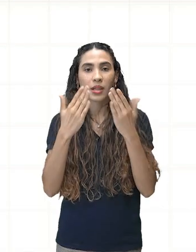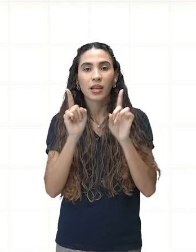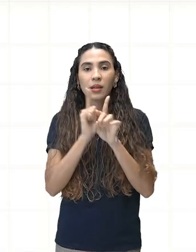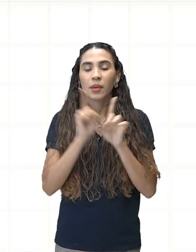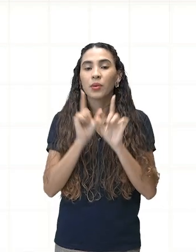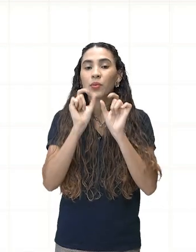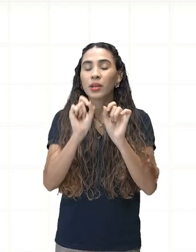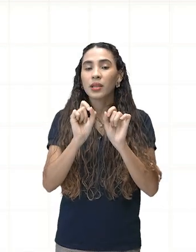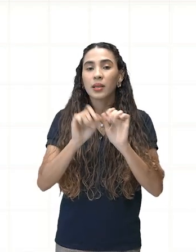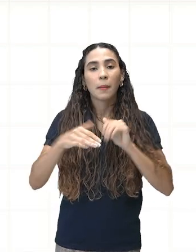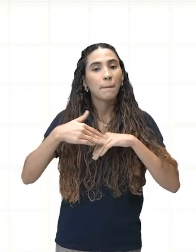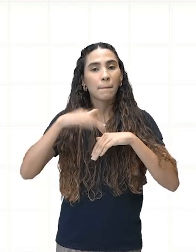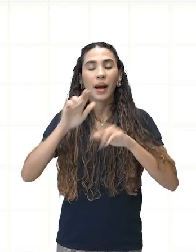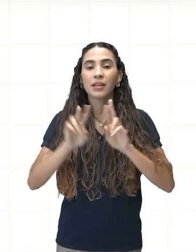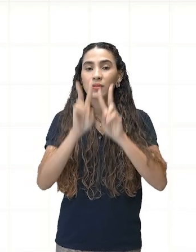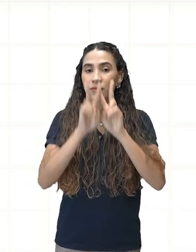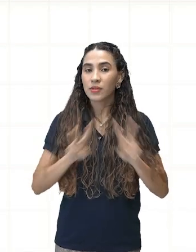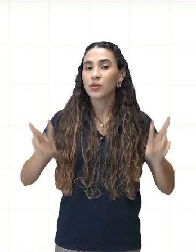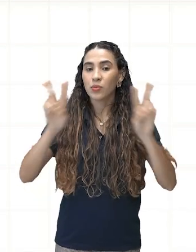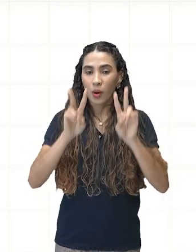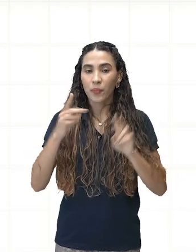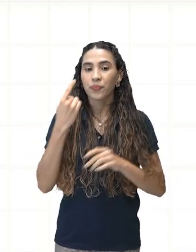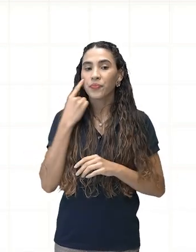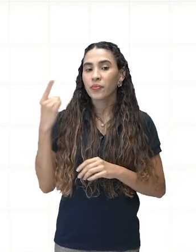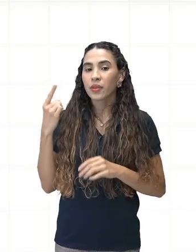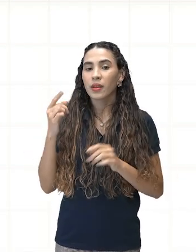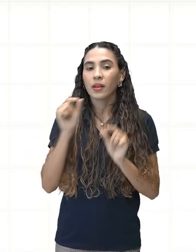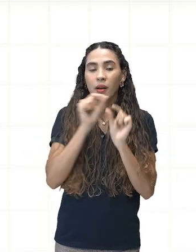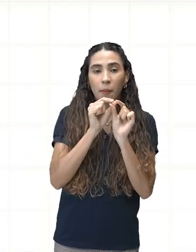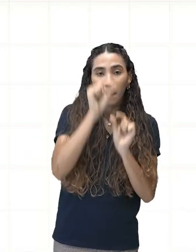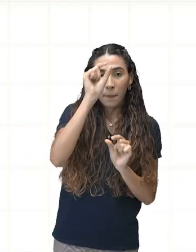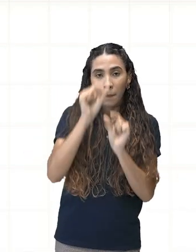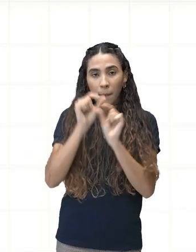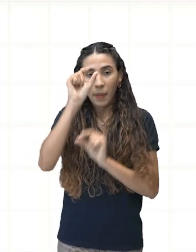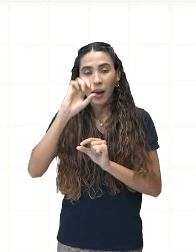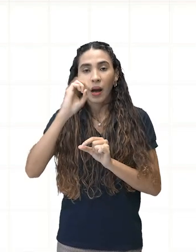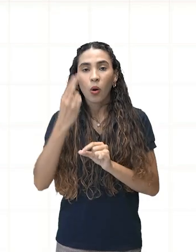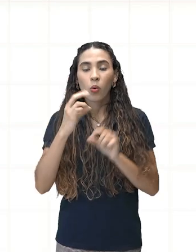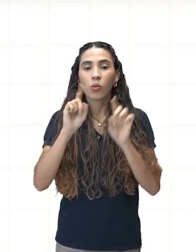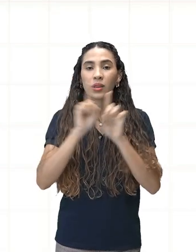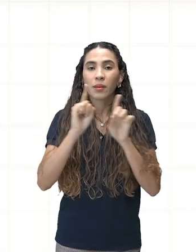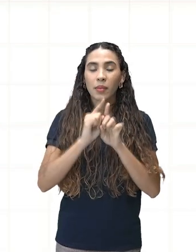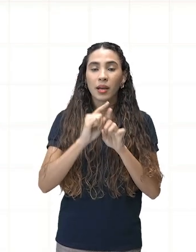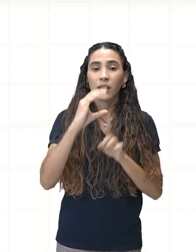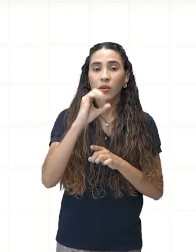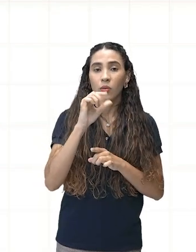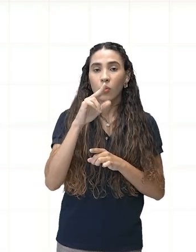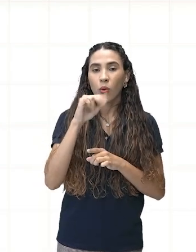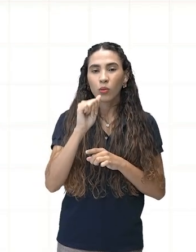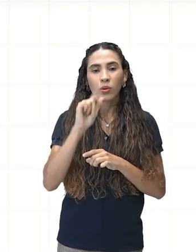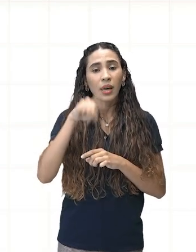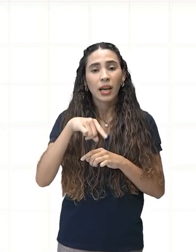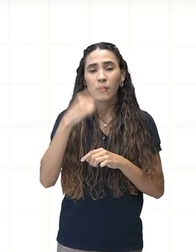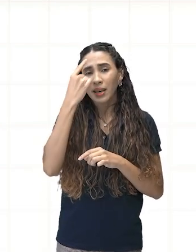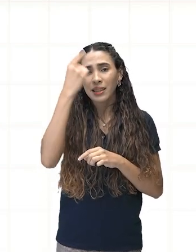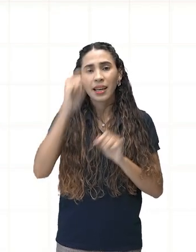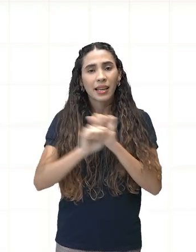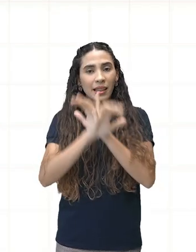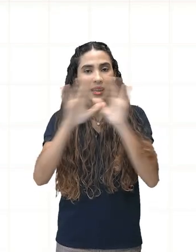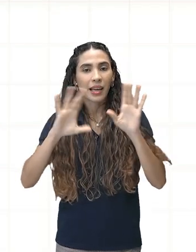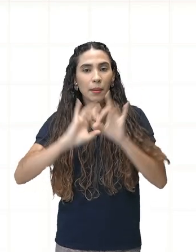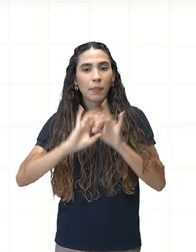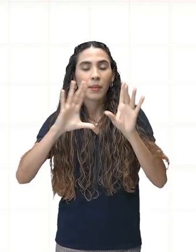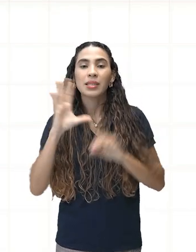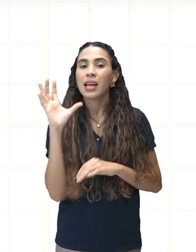mostrá-los de forma mais visual. O gráfico de barras ou colunas, ele é bastante intuitivo, permite ali